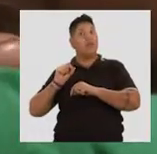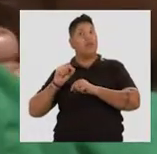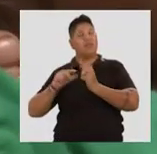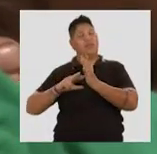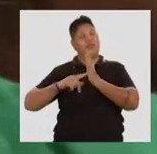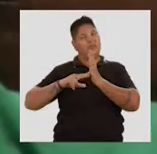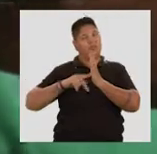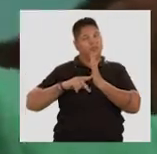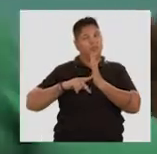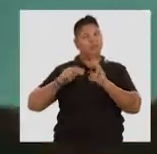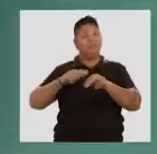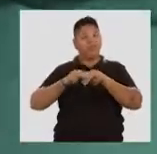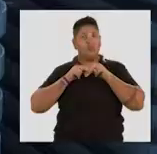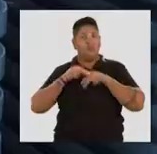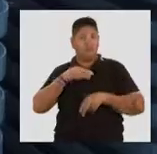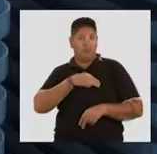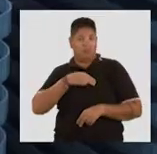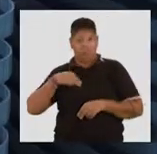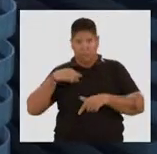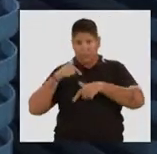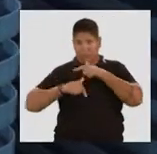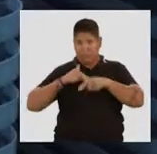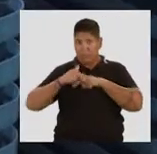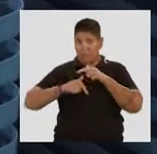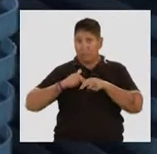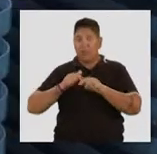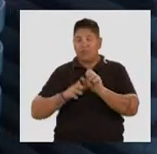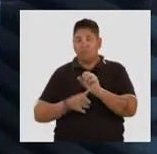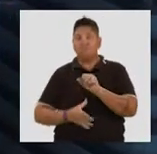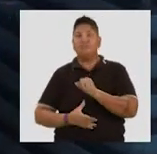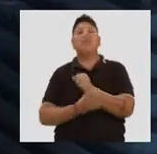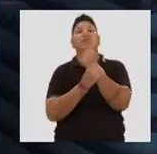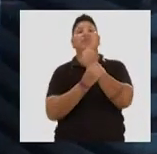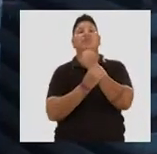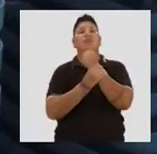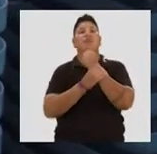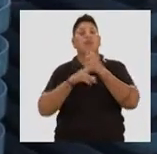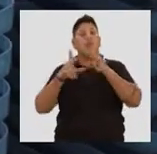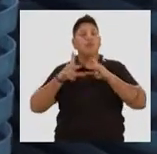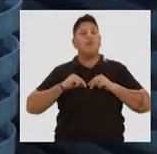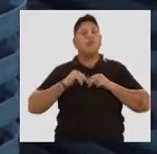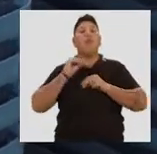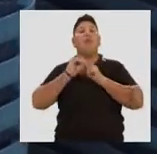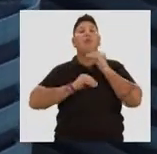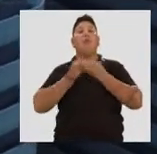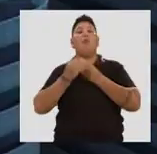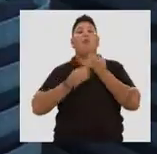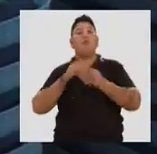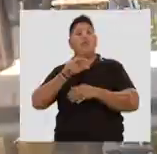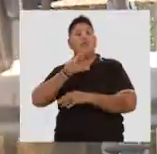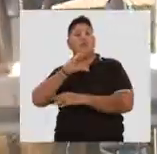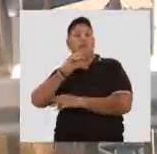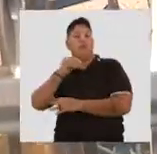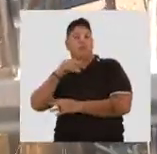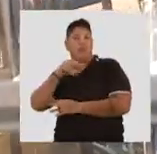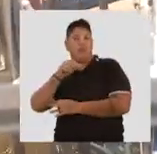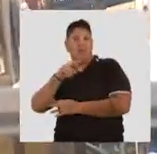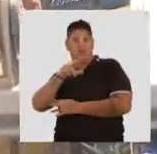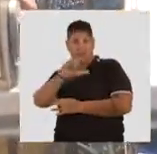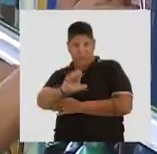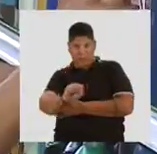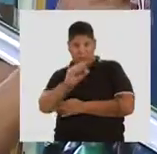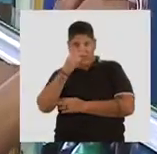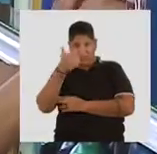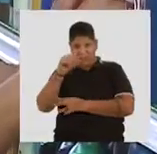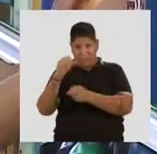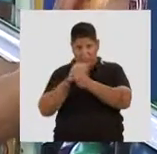pelos sindicatos. Por isso, o MPT busca assegurar esse reconhecimento por meio da CONALES, que completa 10